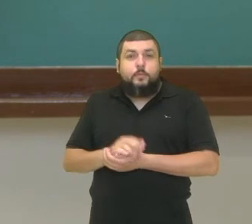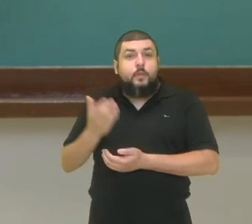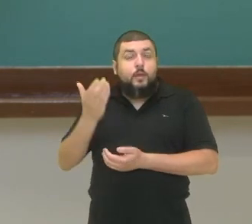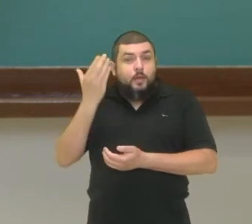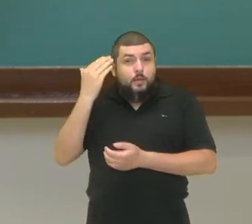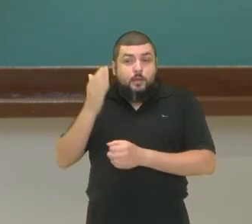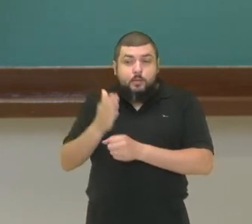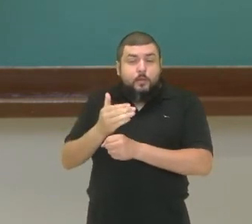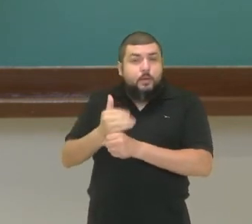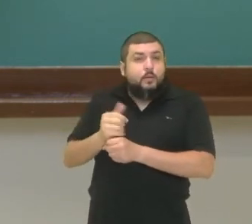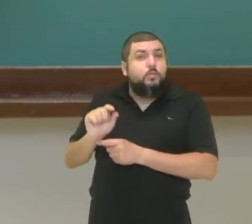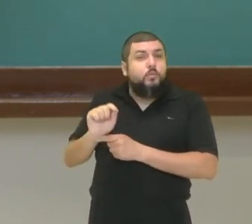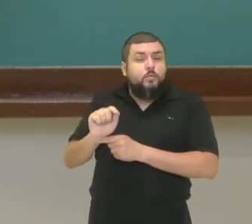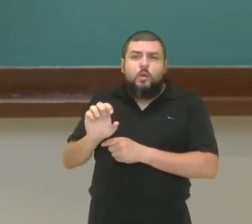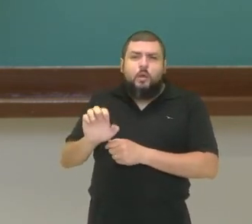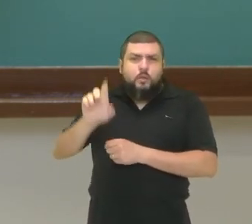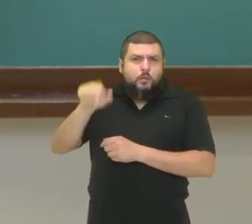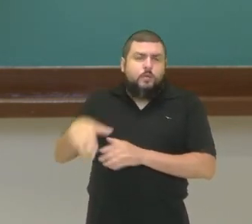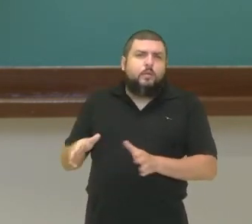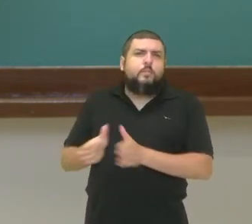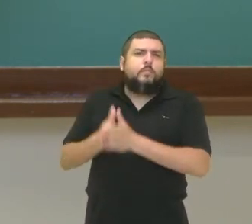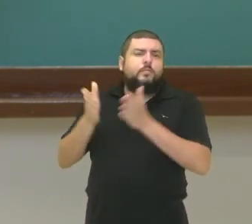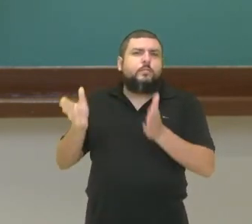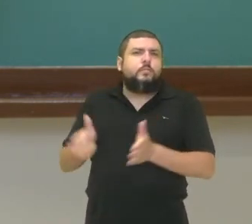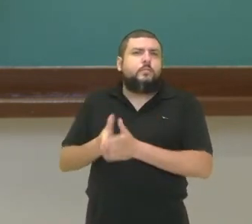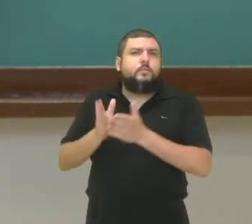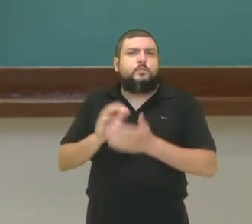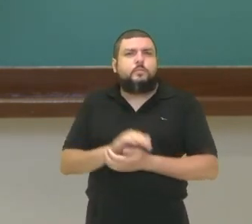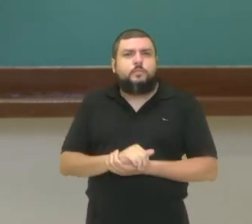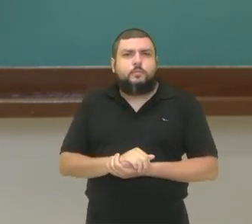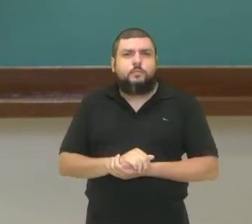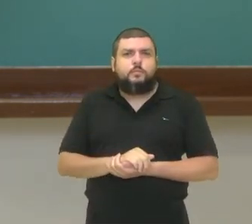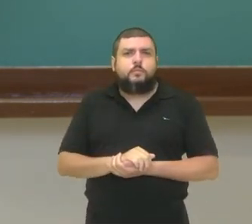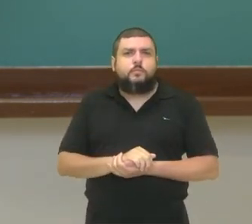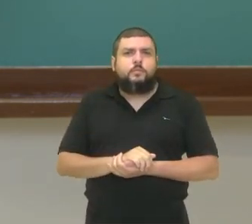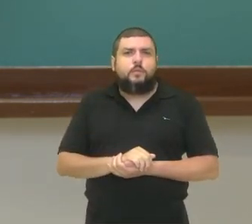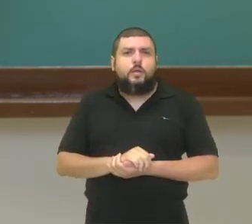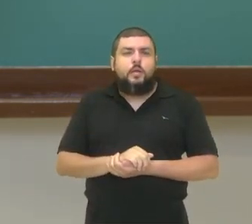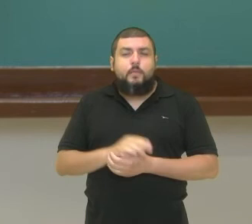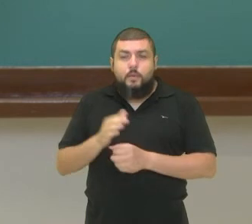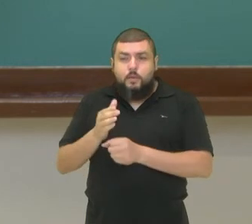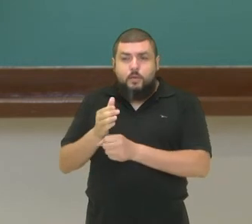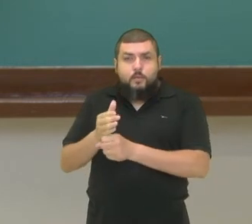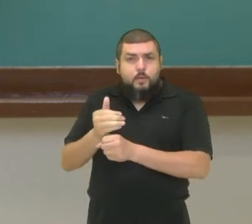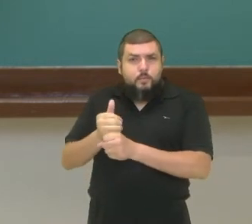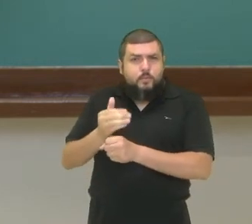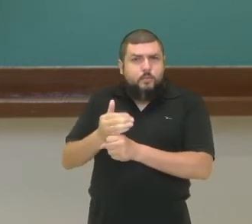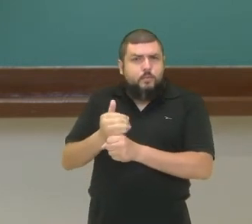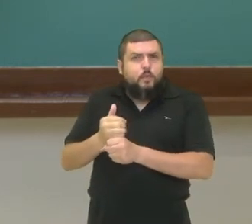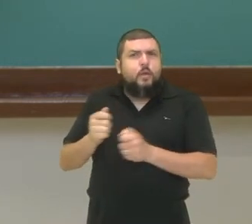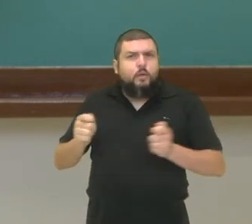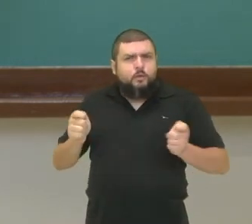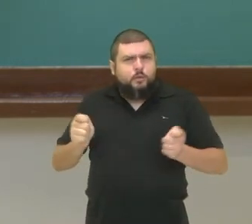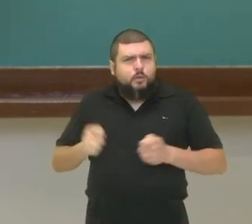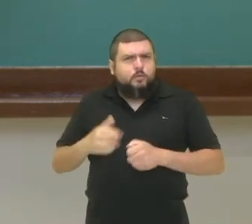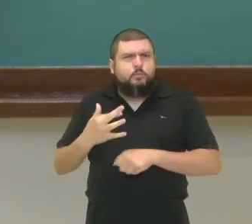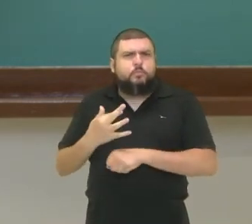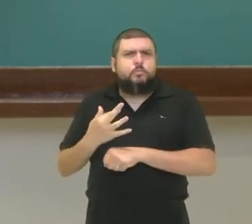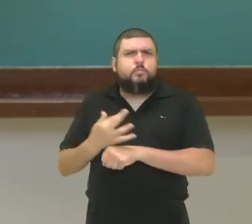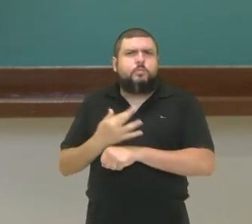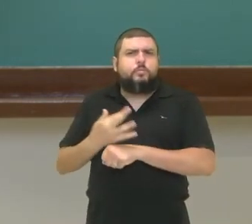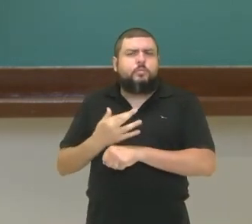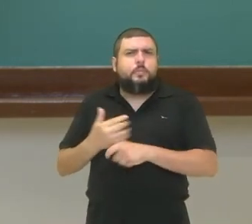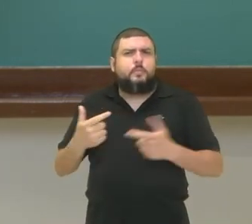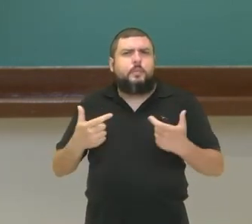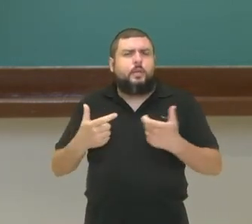pobres. Tá? E ela, por ser um tubérculo, ela consegue resistir até mesmo a guerras, porque ela fica